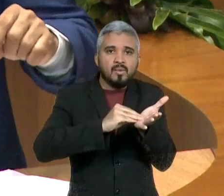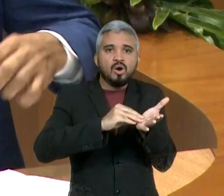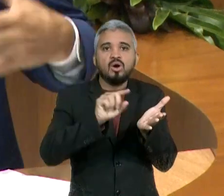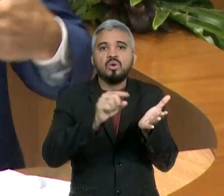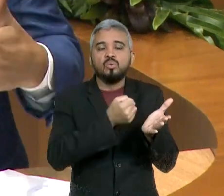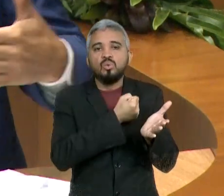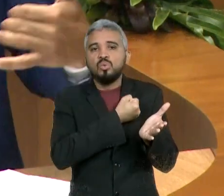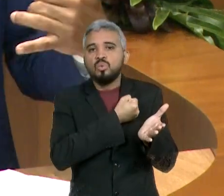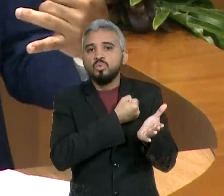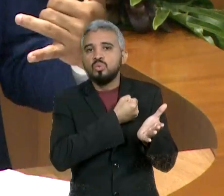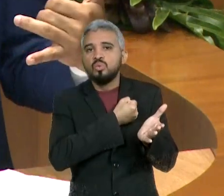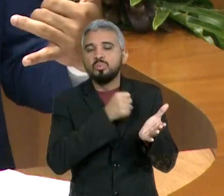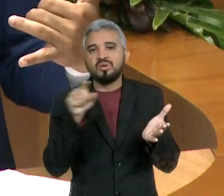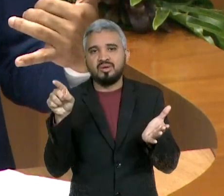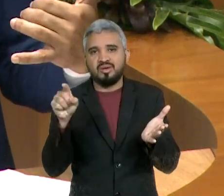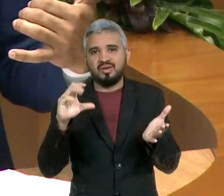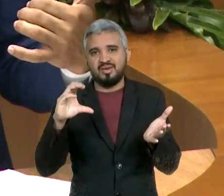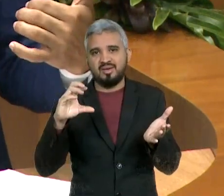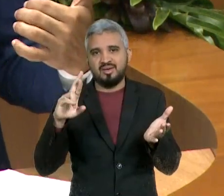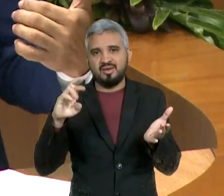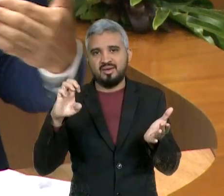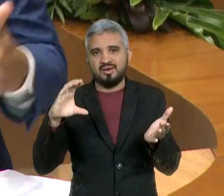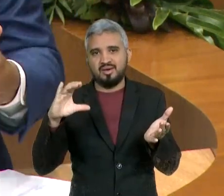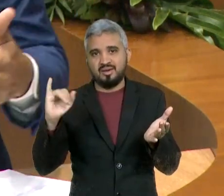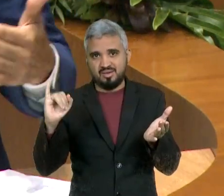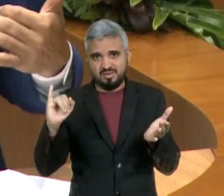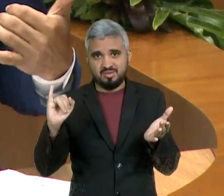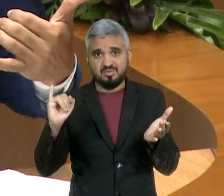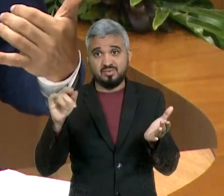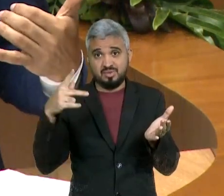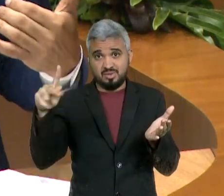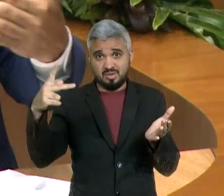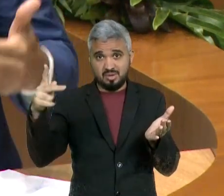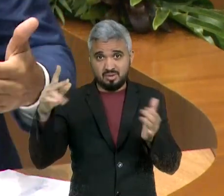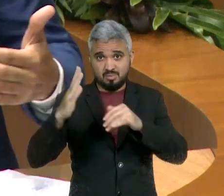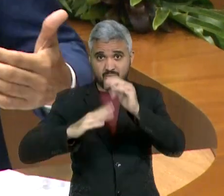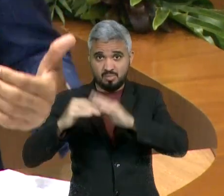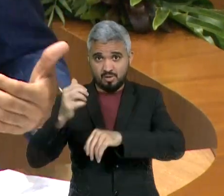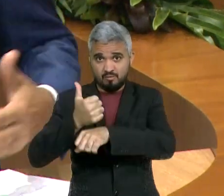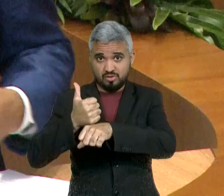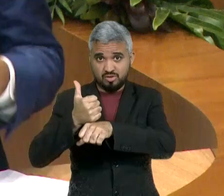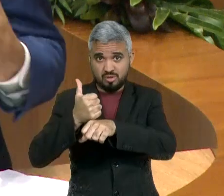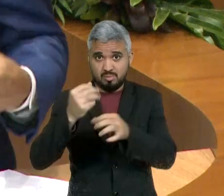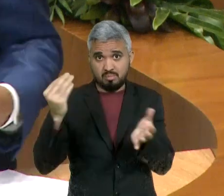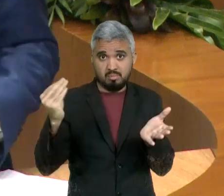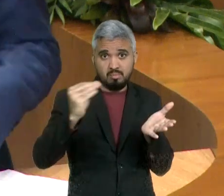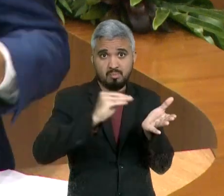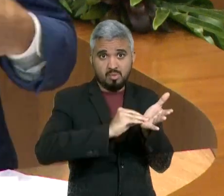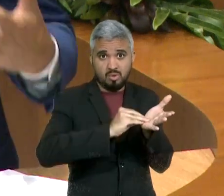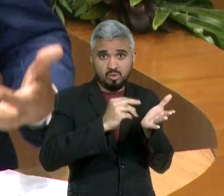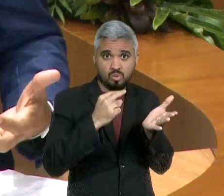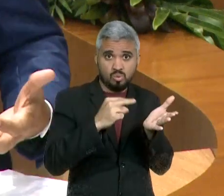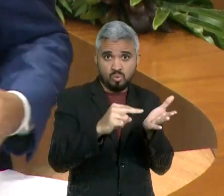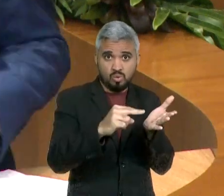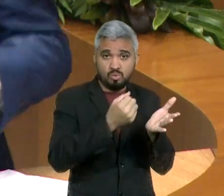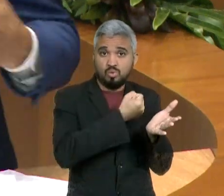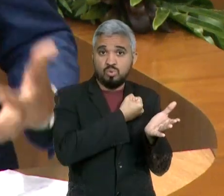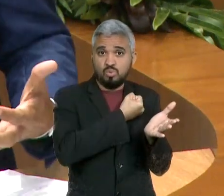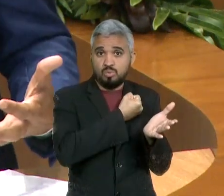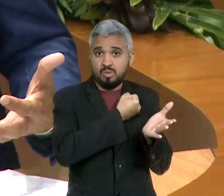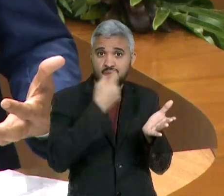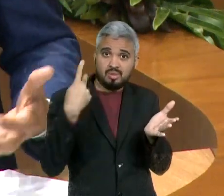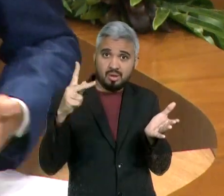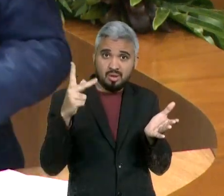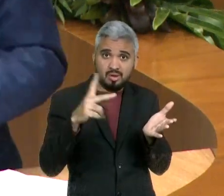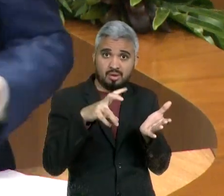corretor que fez a negociação, a intermediação, que auxiliou, que ajudou,